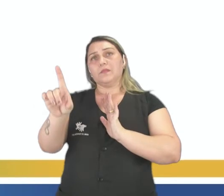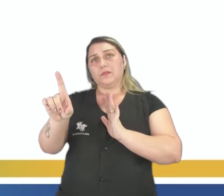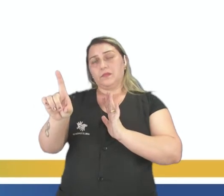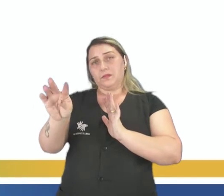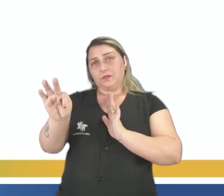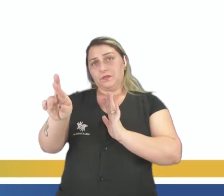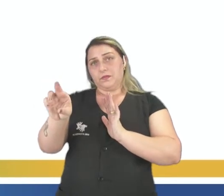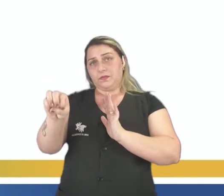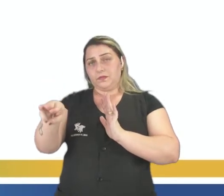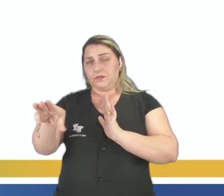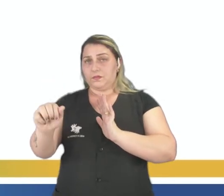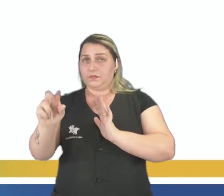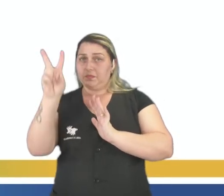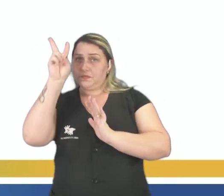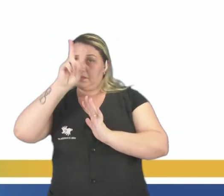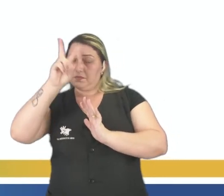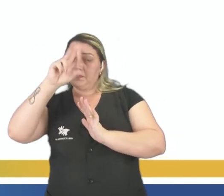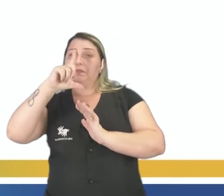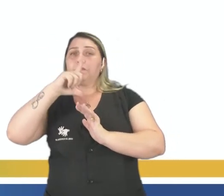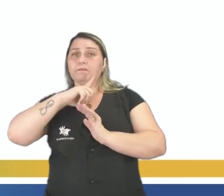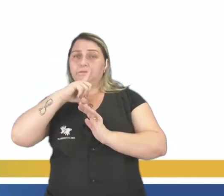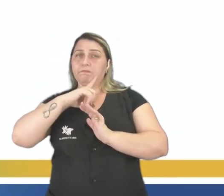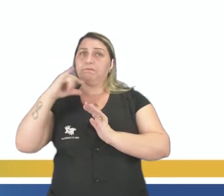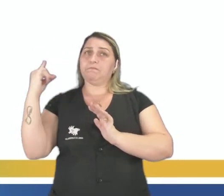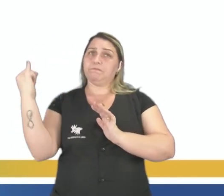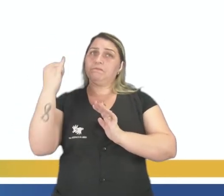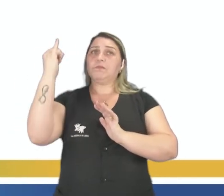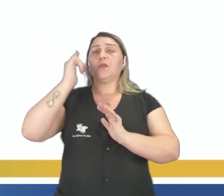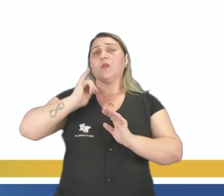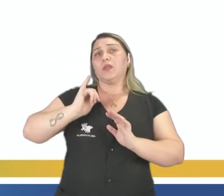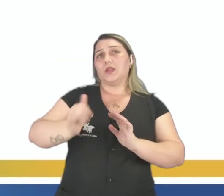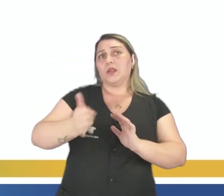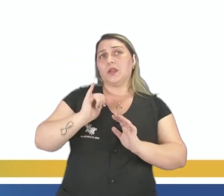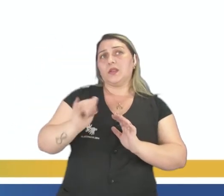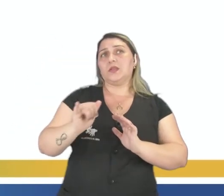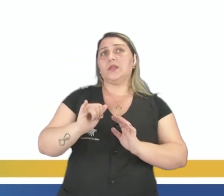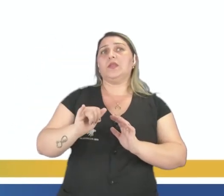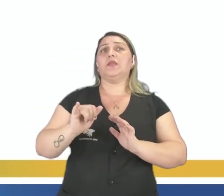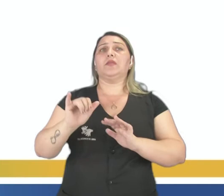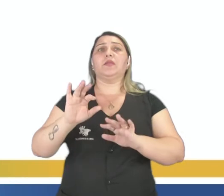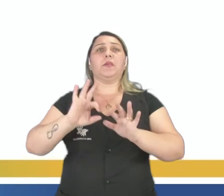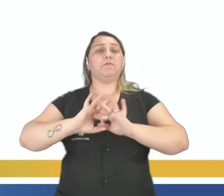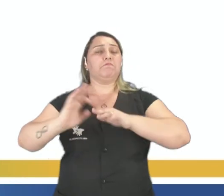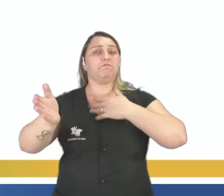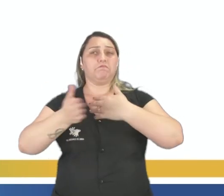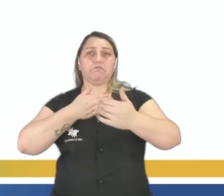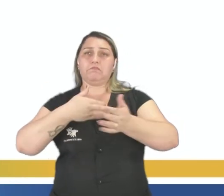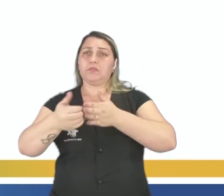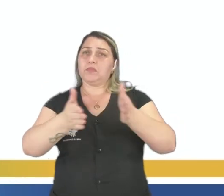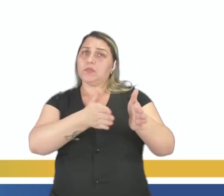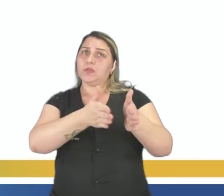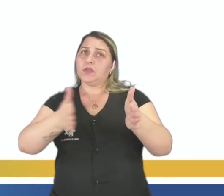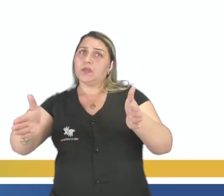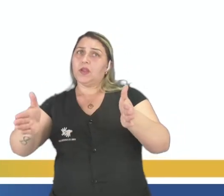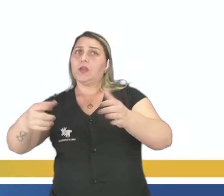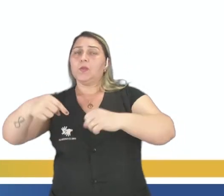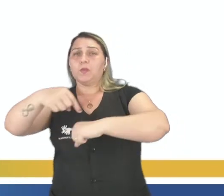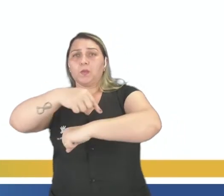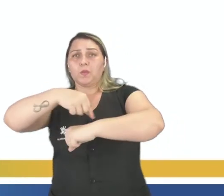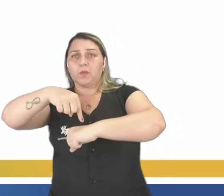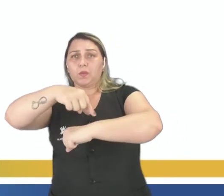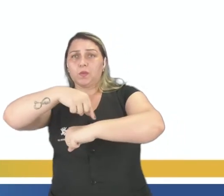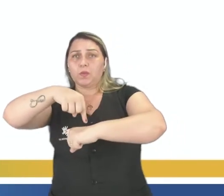tem toda uma trama, tá? Tem uma narração e dependendo de como ela seja contada, tá?